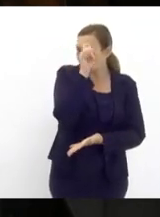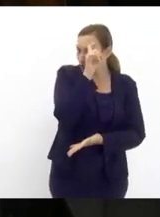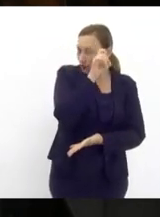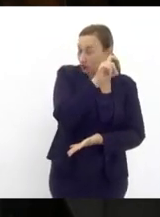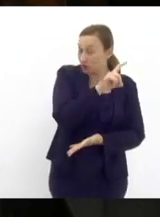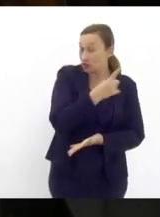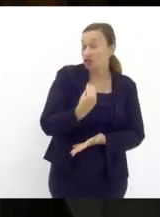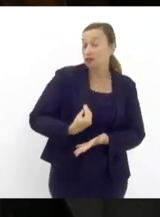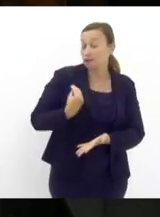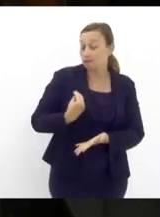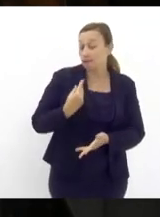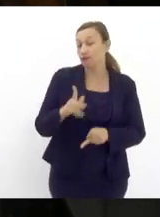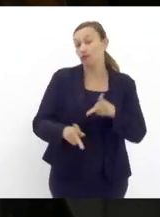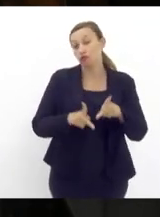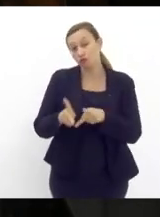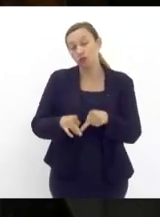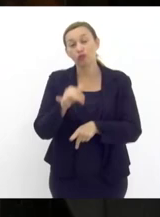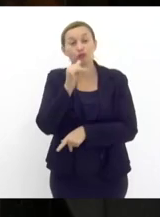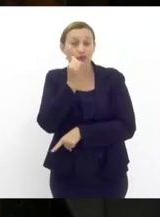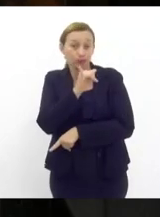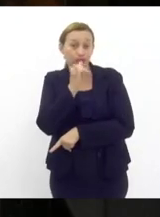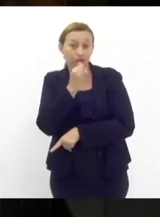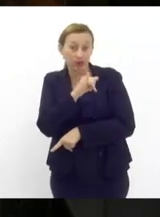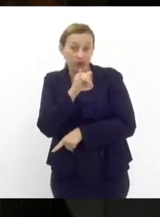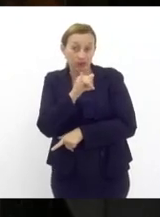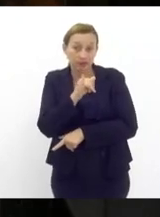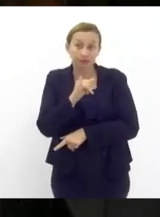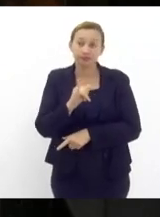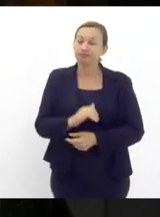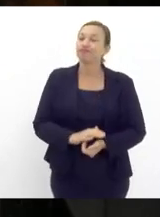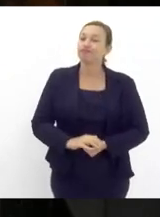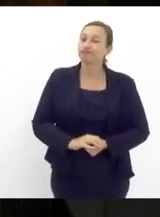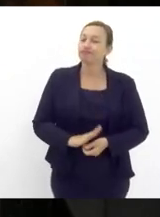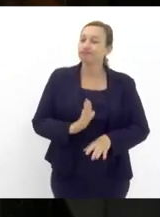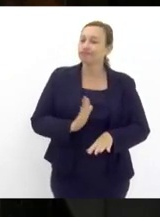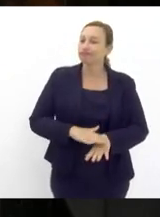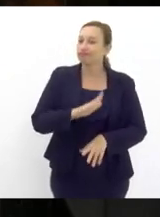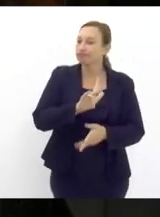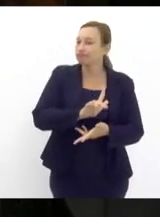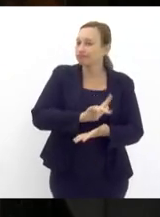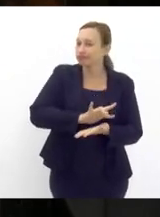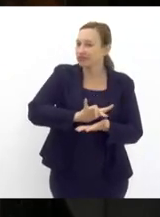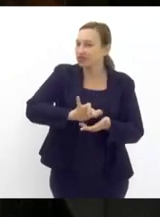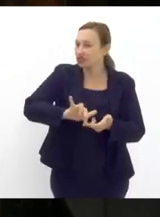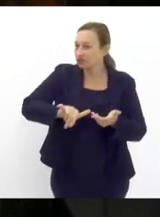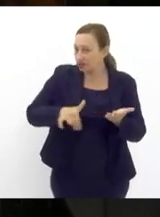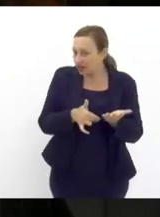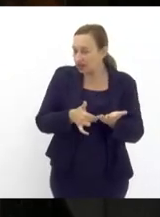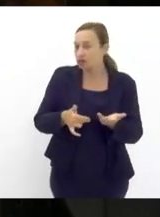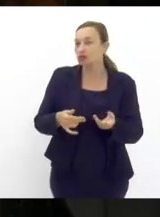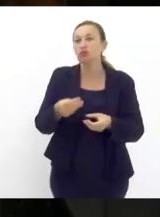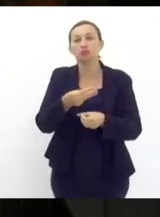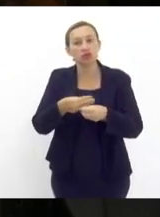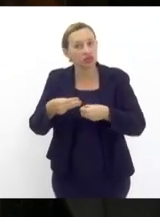vive a população Fluminense nos seus mais diversos municípios